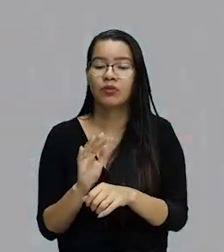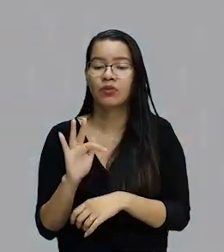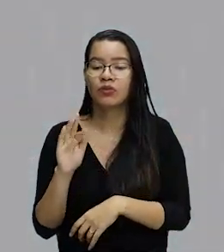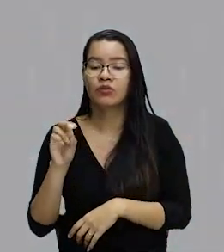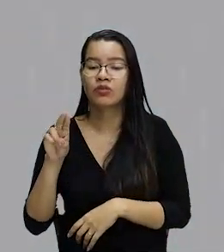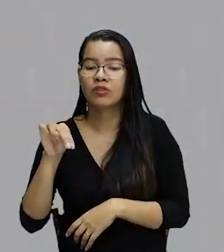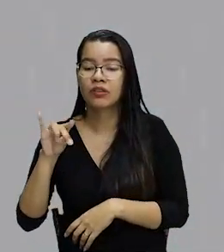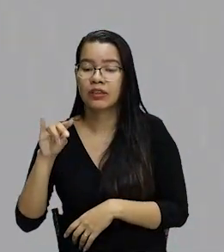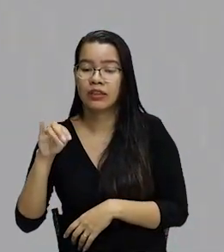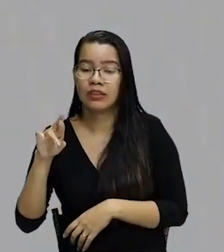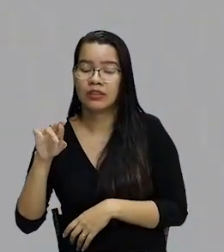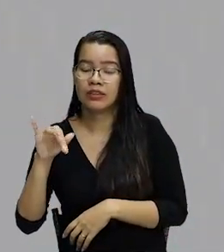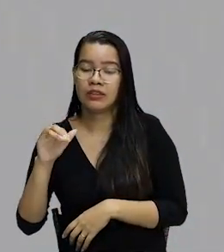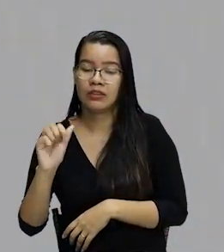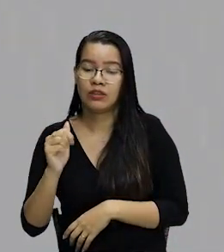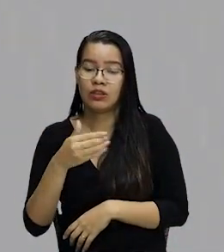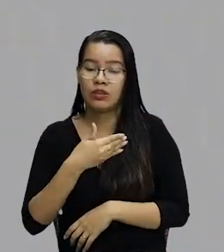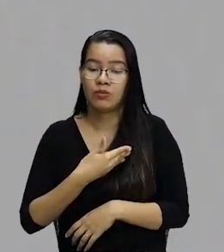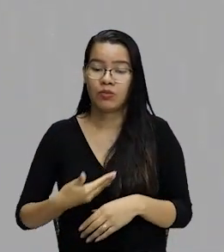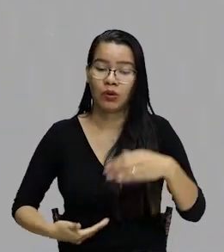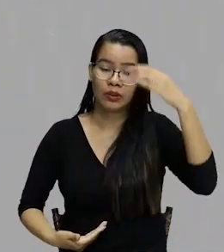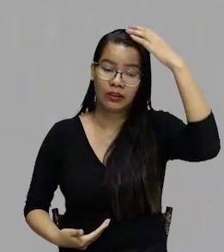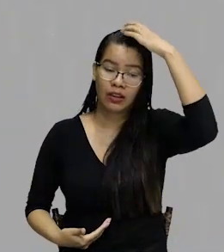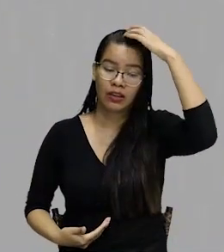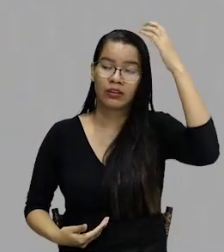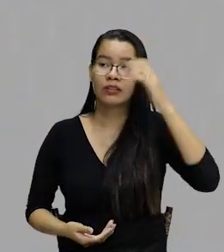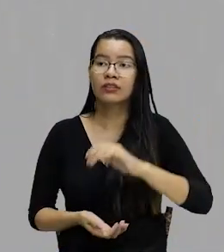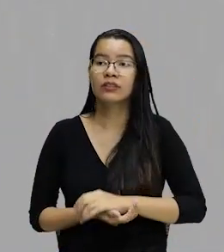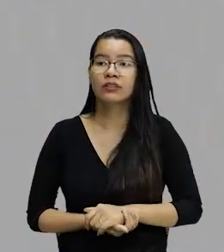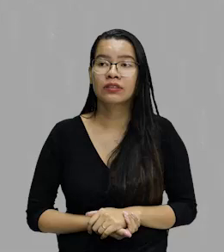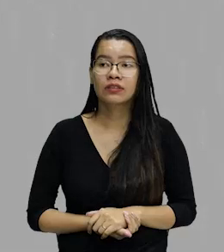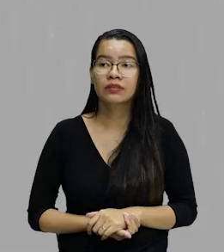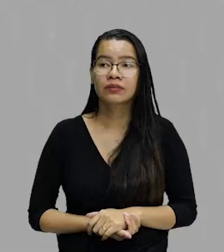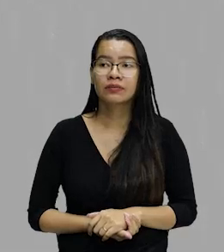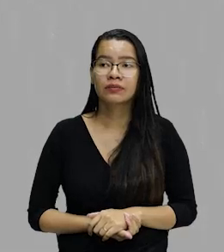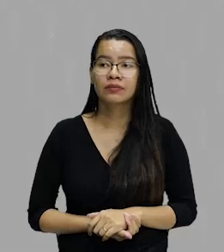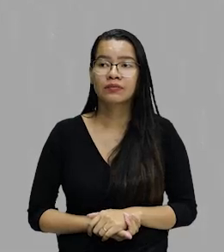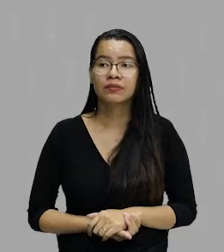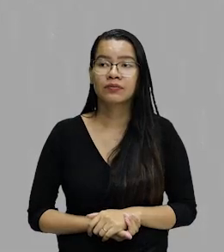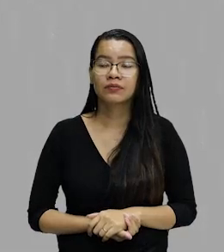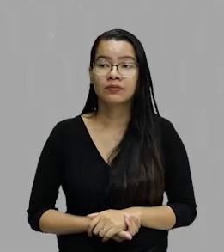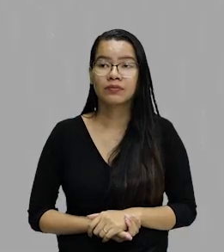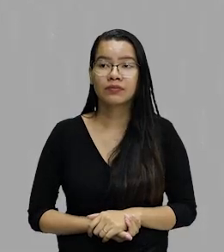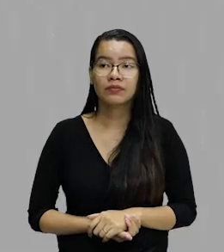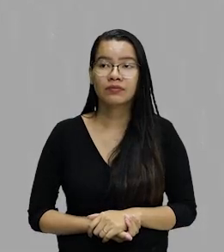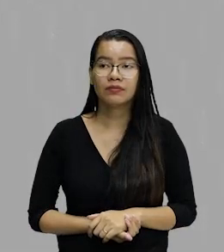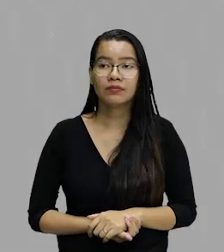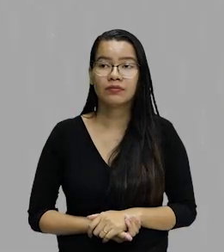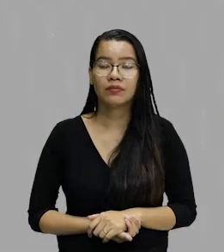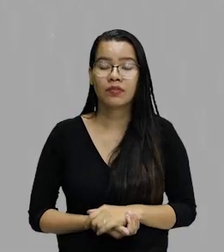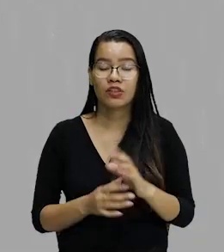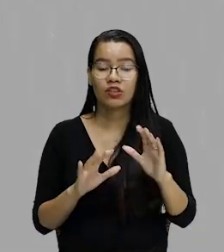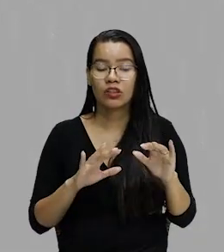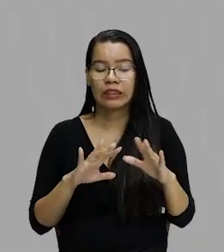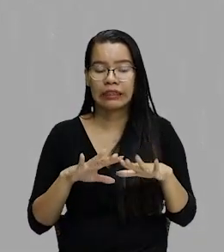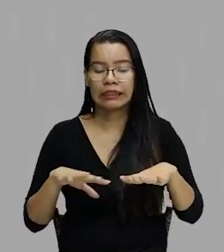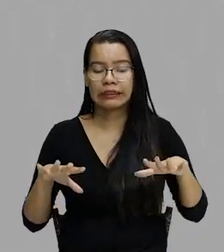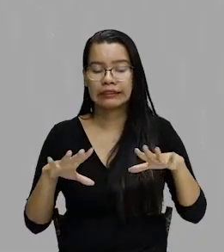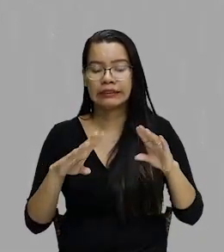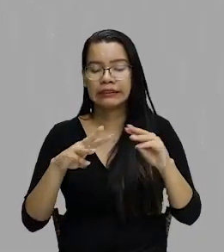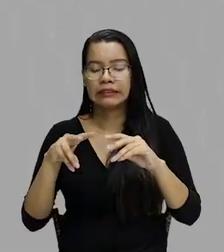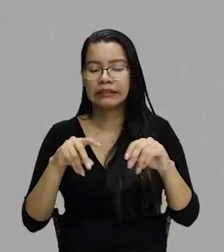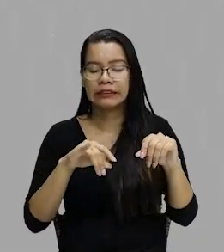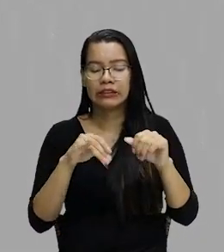período ali que nós temos levado à Idade Média, fragmentalismo, fragmentação, fragmentos de territórios, né,